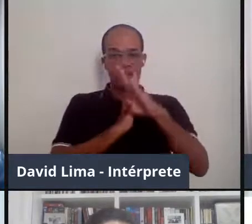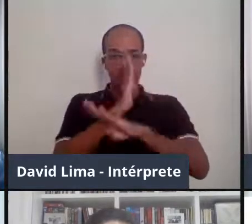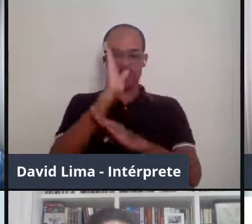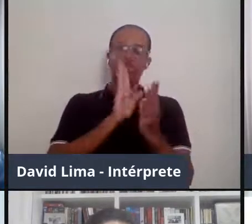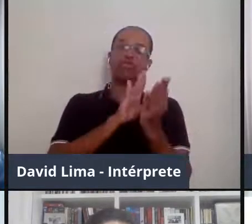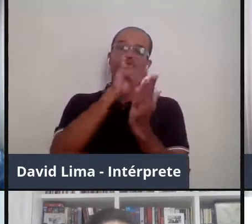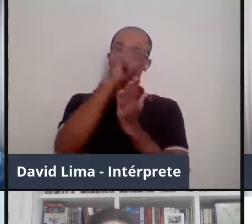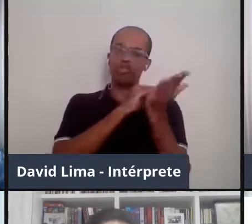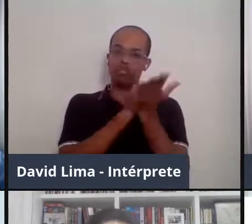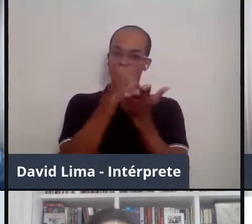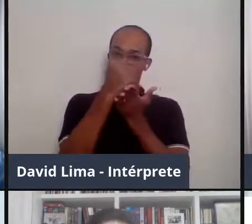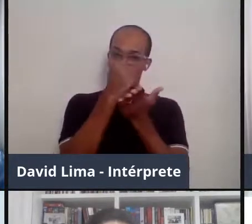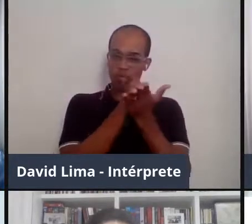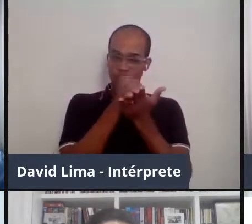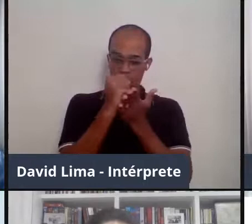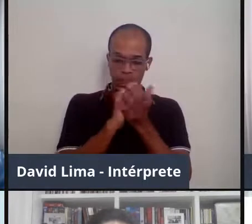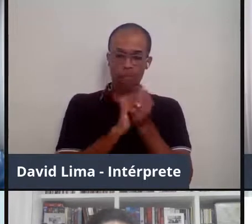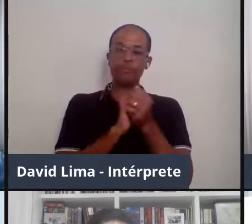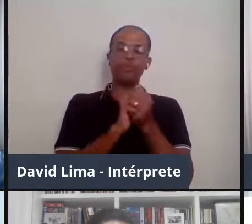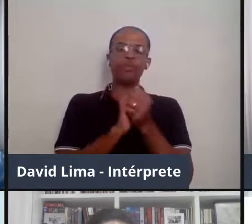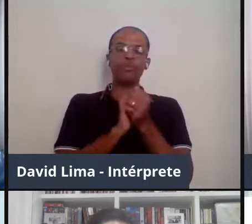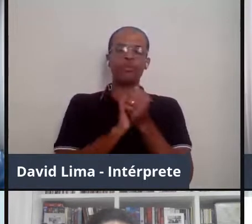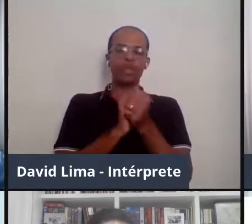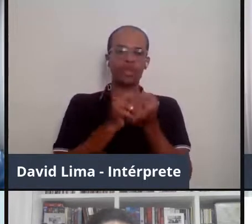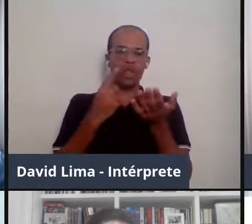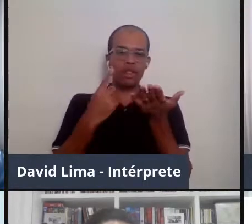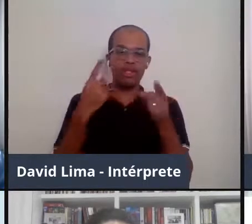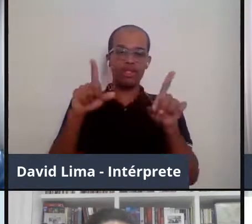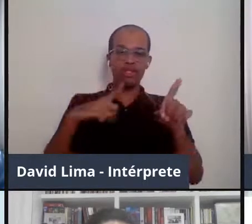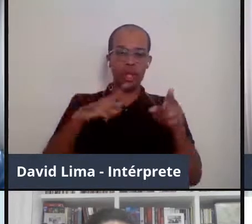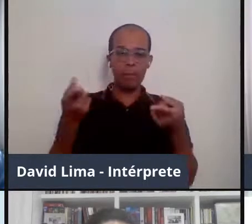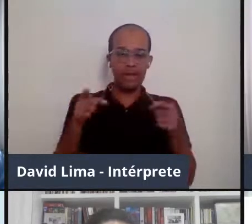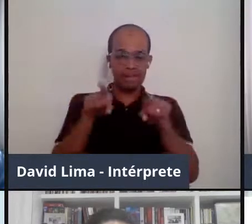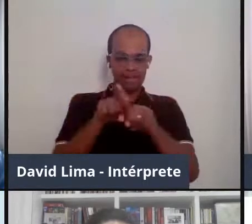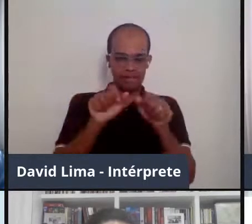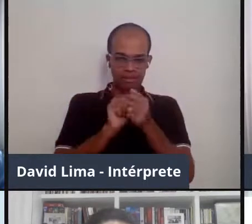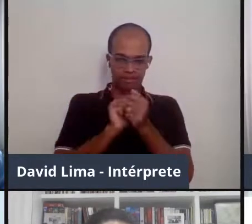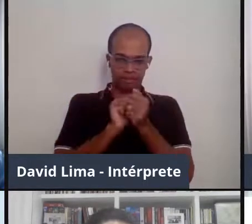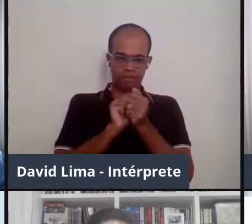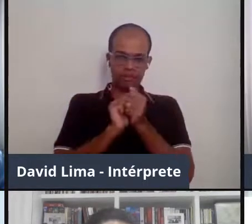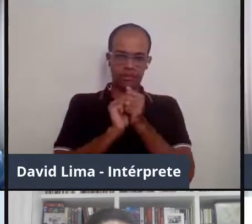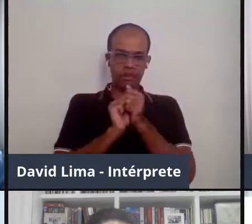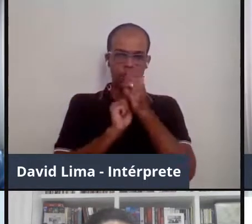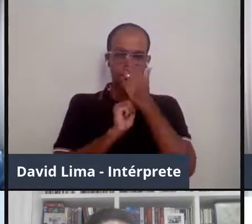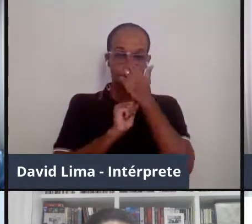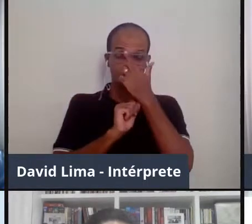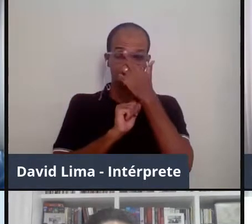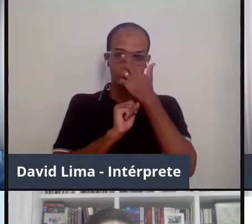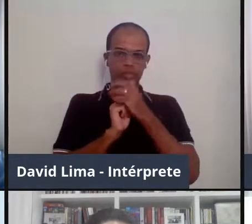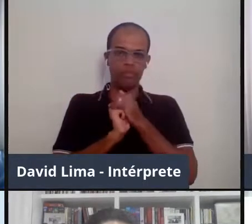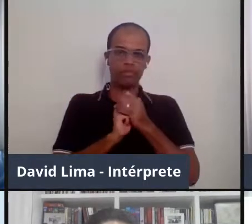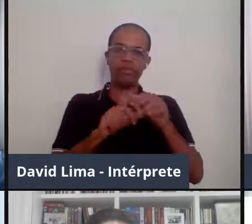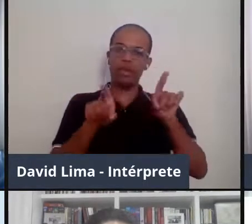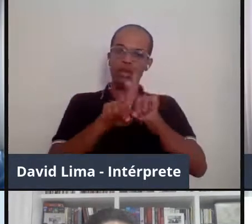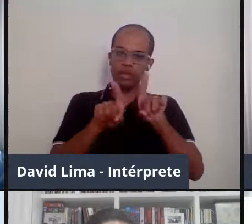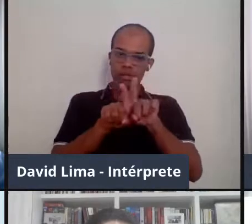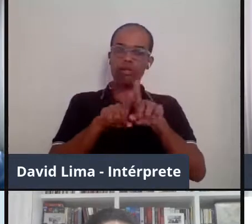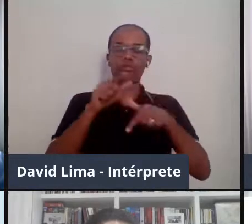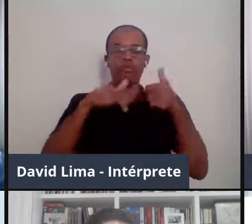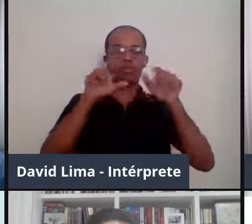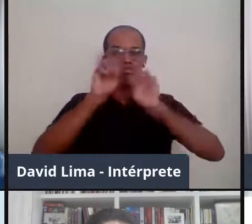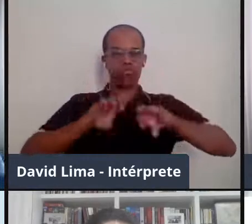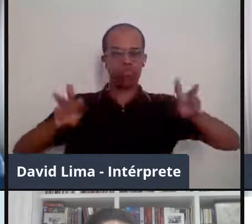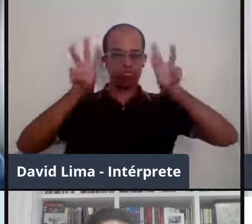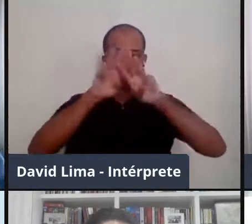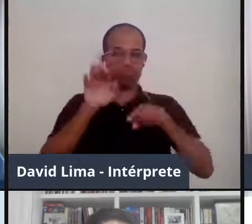de refugiados a nível nacional em parceria com a ACNUR, Alto Comissariado das Nações Unidas para